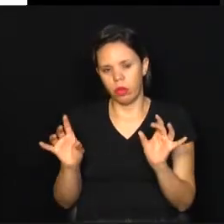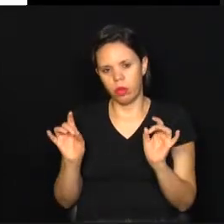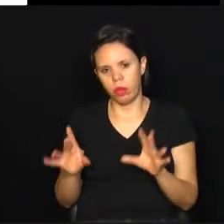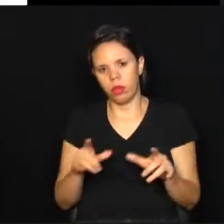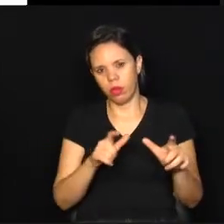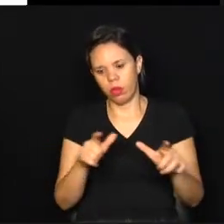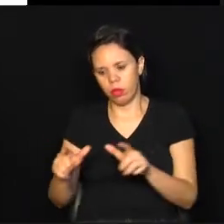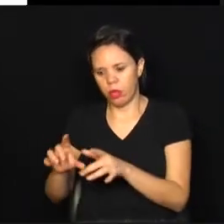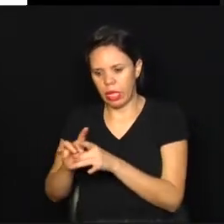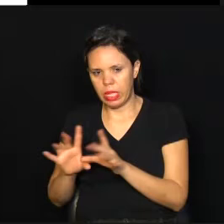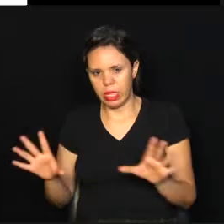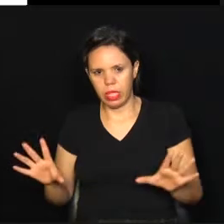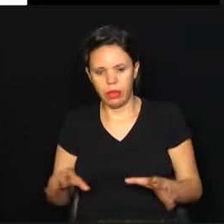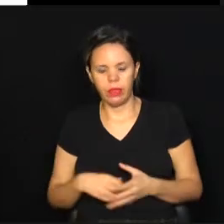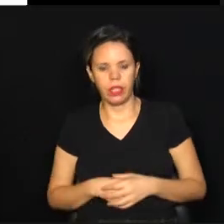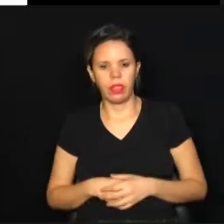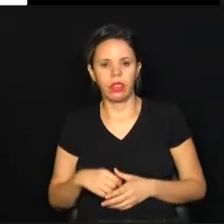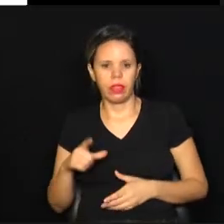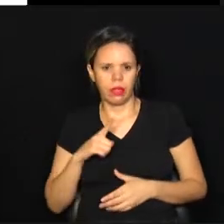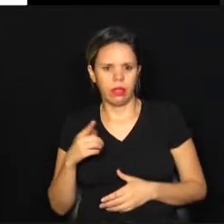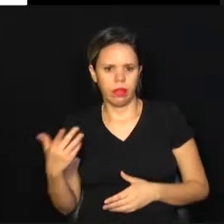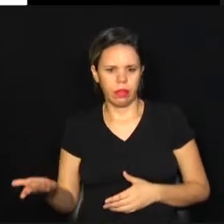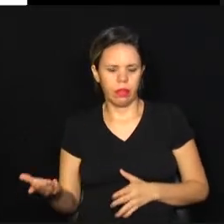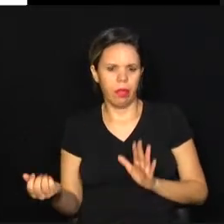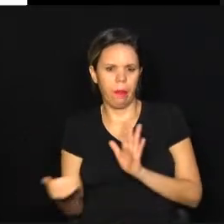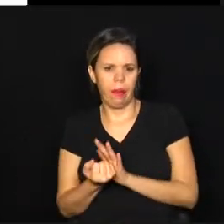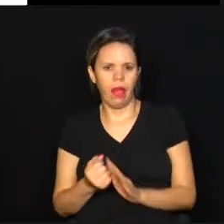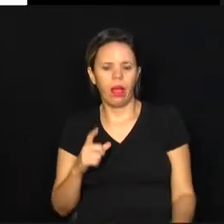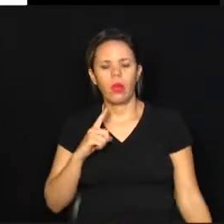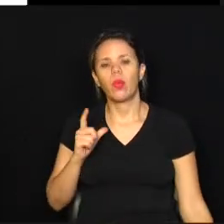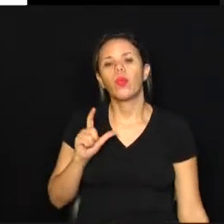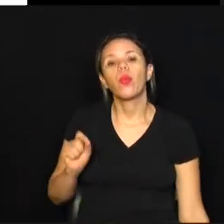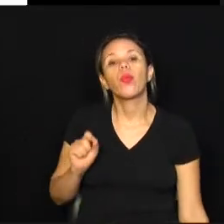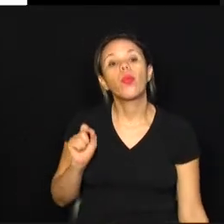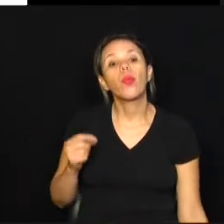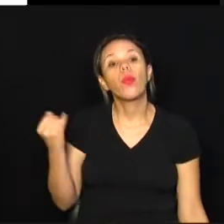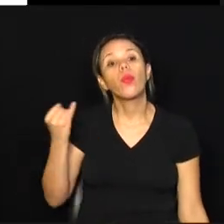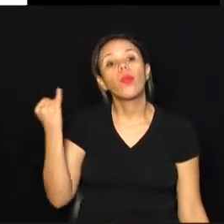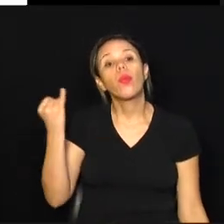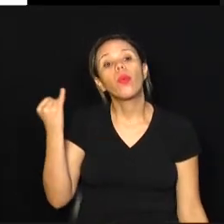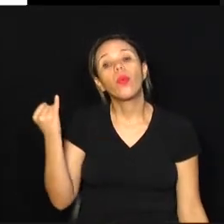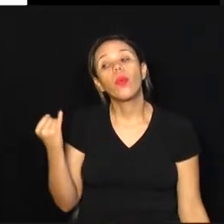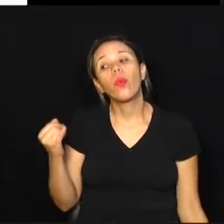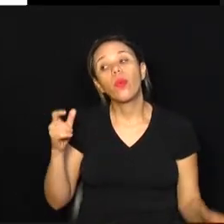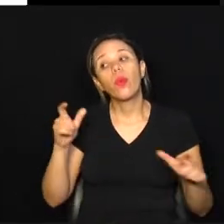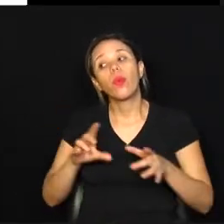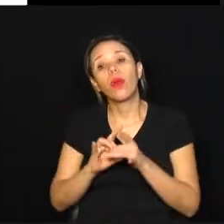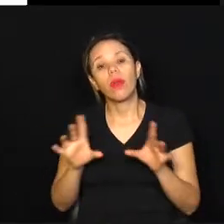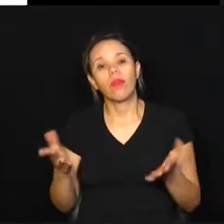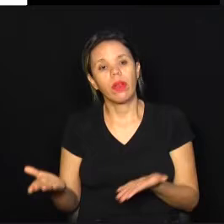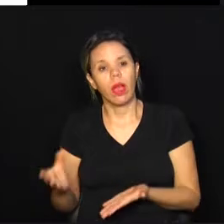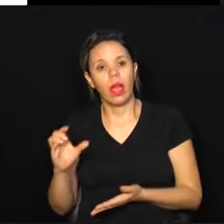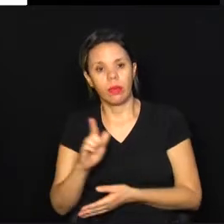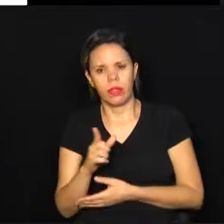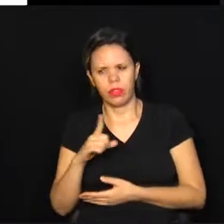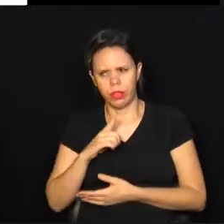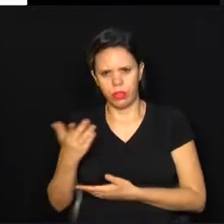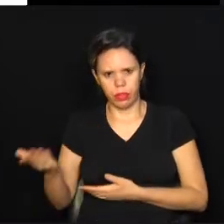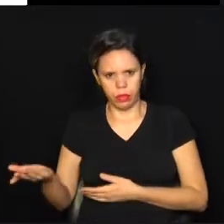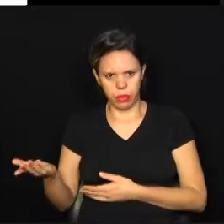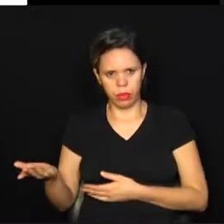espaços livres, então, assim, marcando o que são as áreas importantes de espaços livres, e ali no Campo Grande a gente